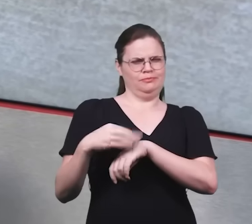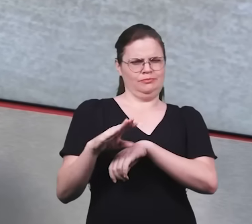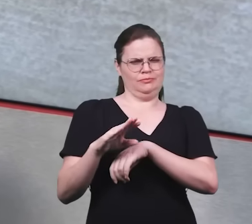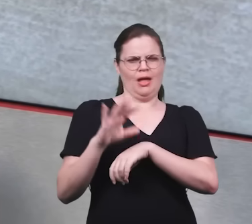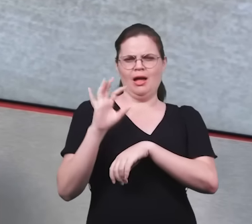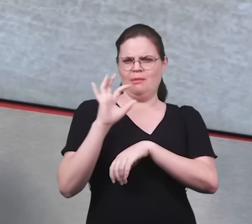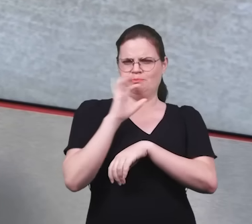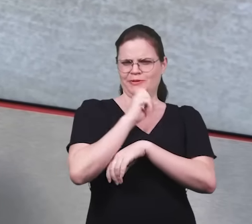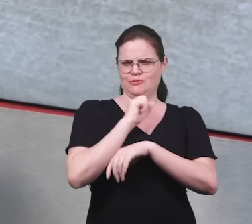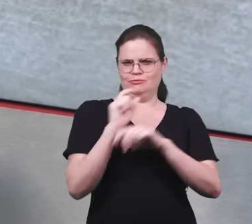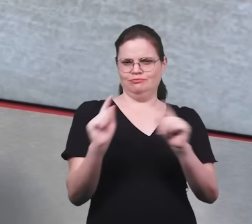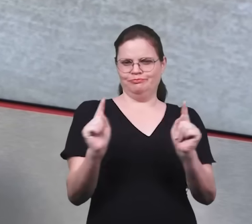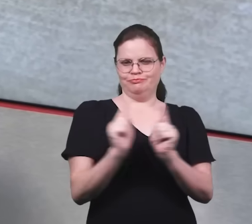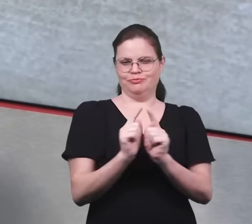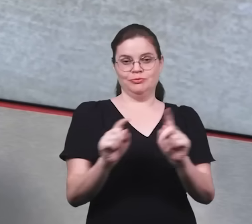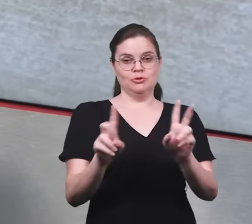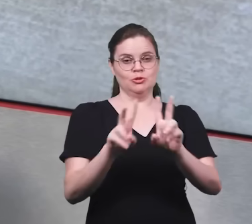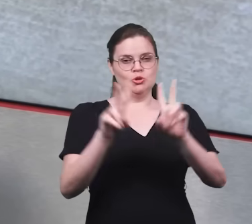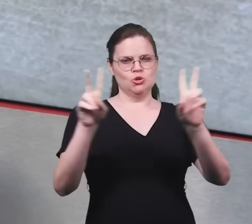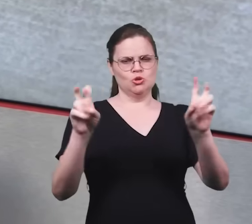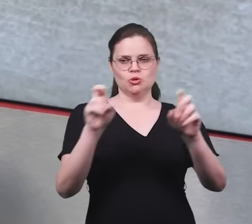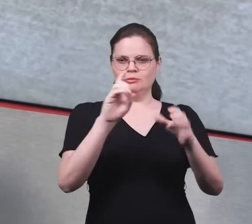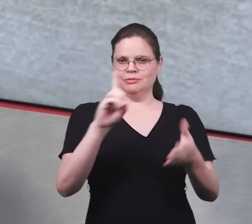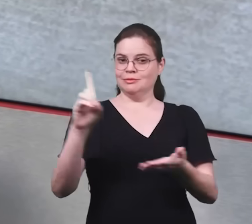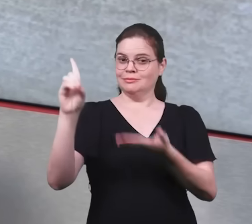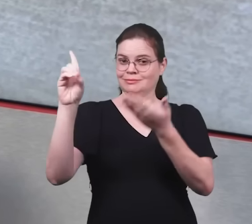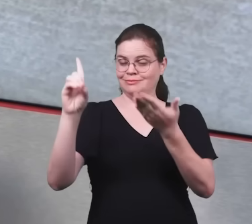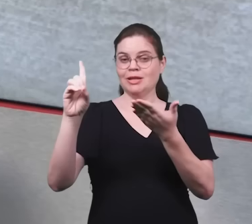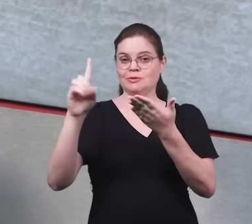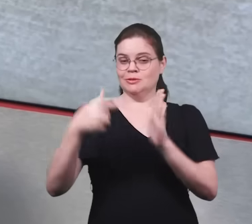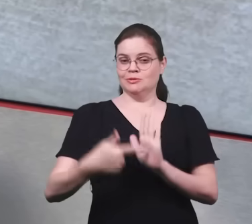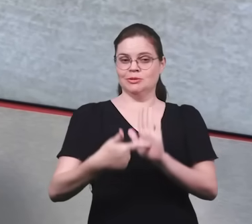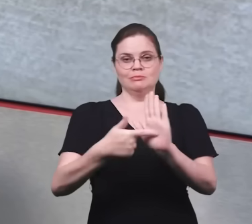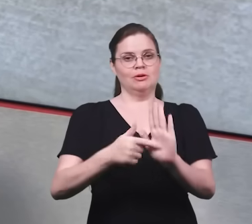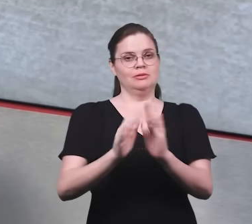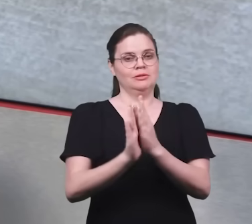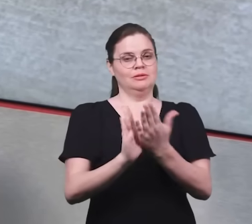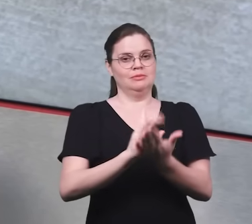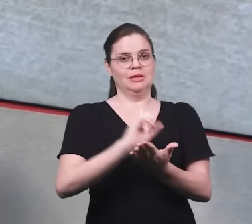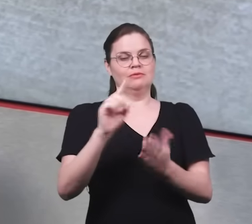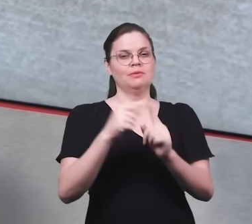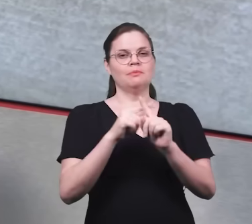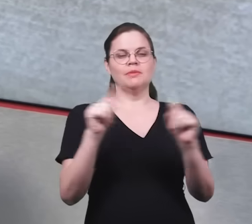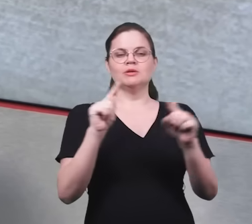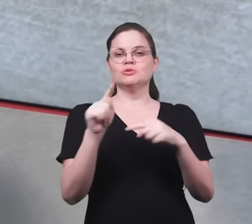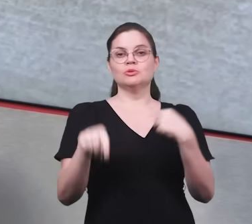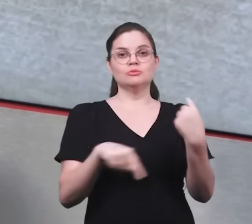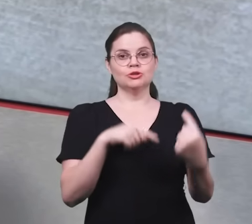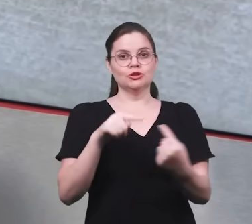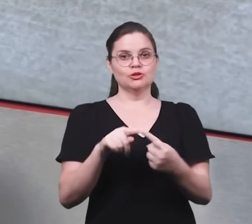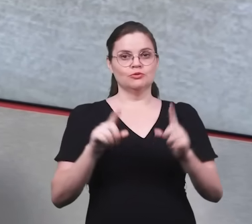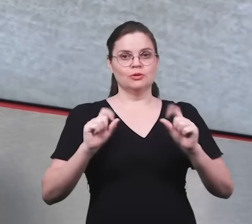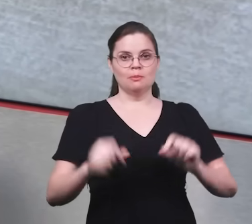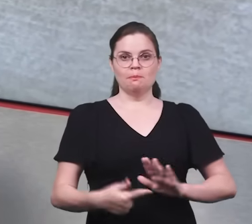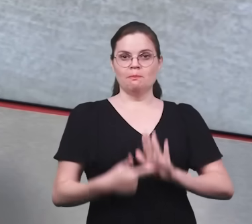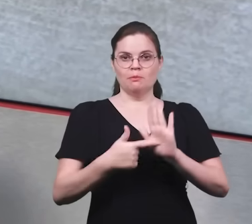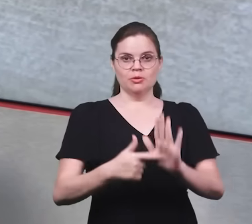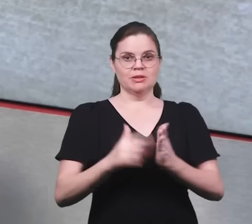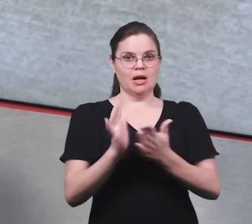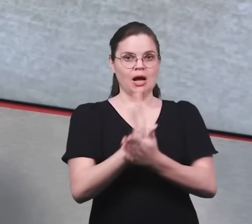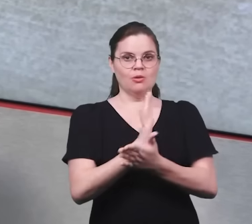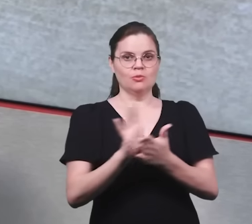palavra a respeito das coisas de Deus, da Bíblia, e o objetivo é transmitir aqui alguns